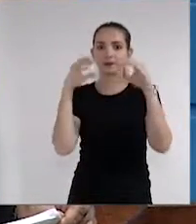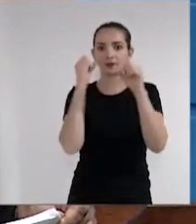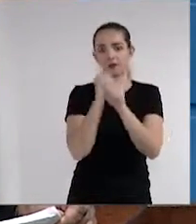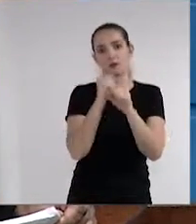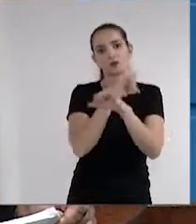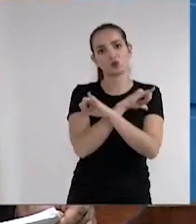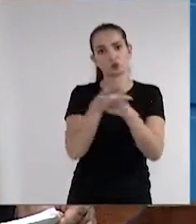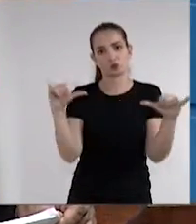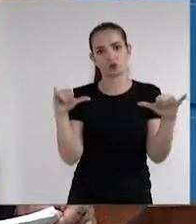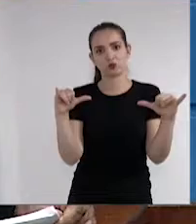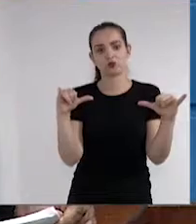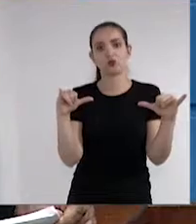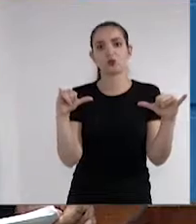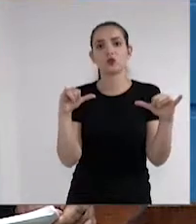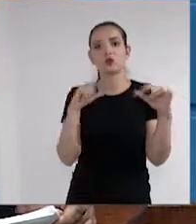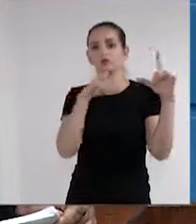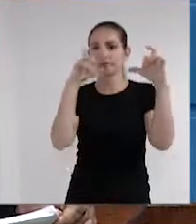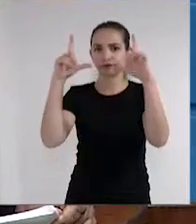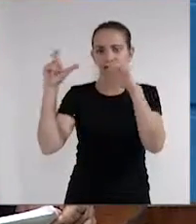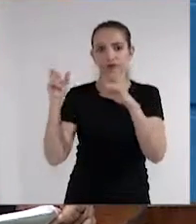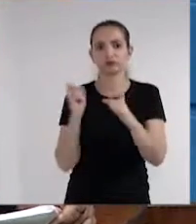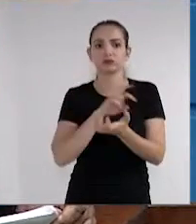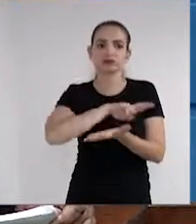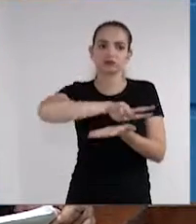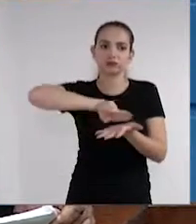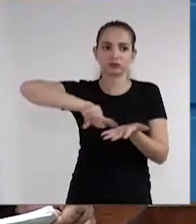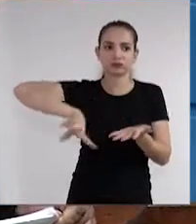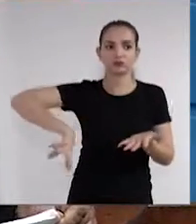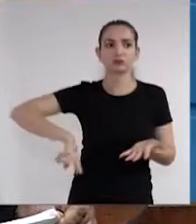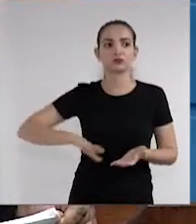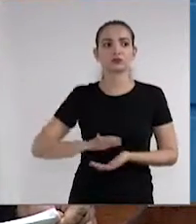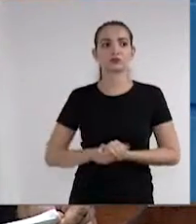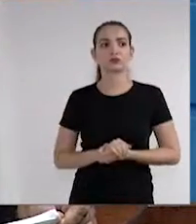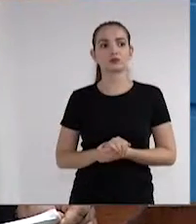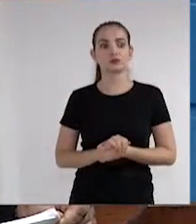Globo, transmitia ao vivo, com flash, com todas